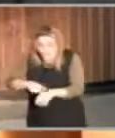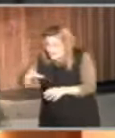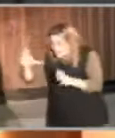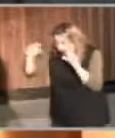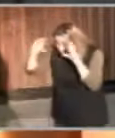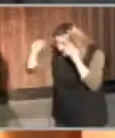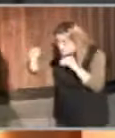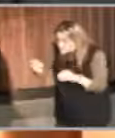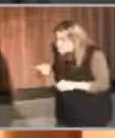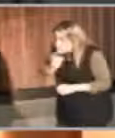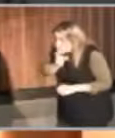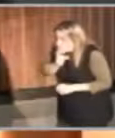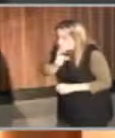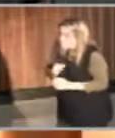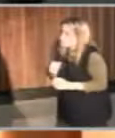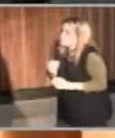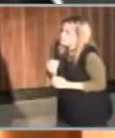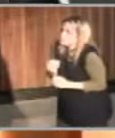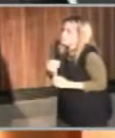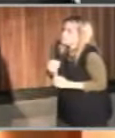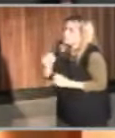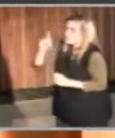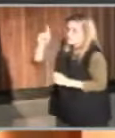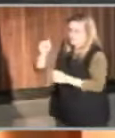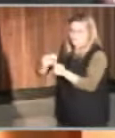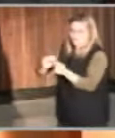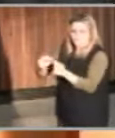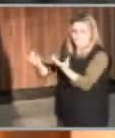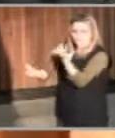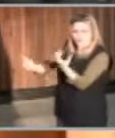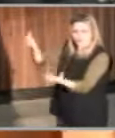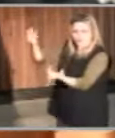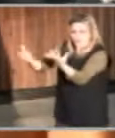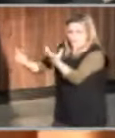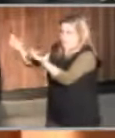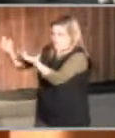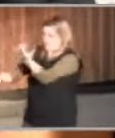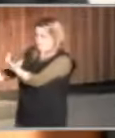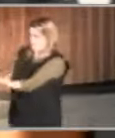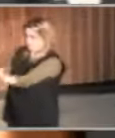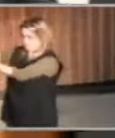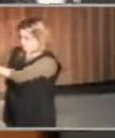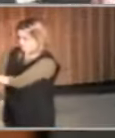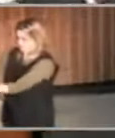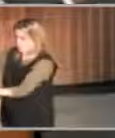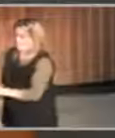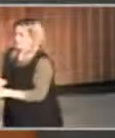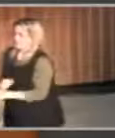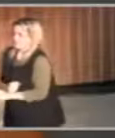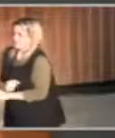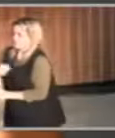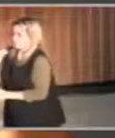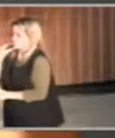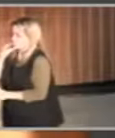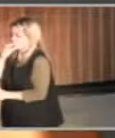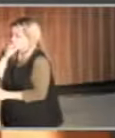comunidade a única herança desse povo que não tinha nada era o Senhor mais nada